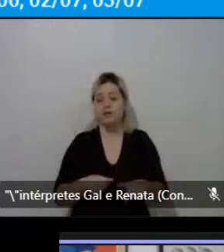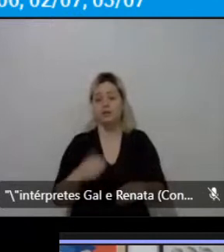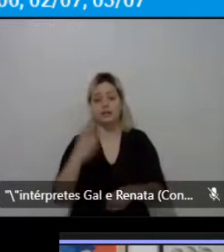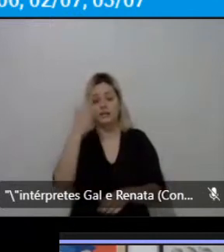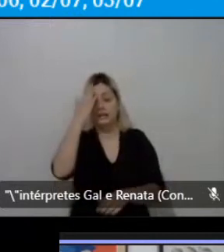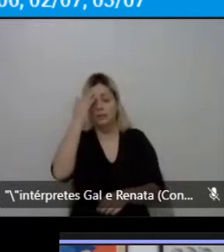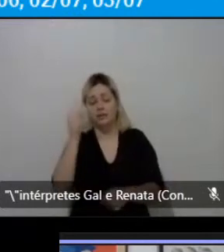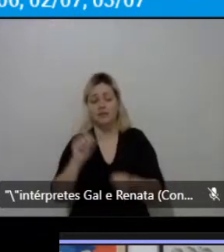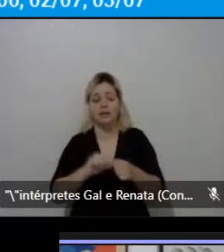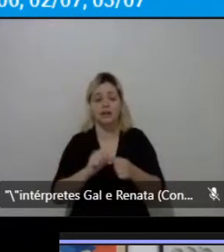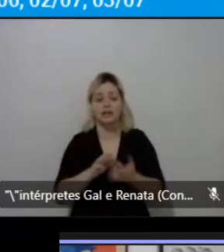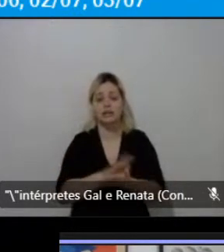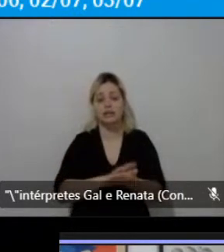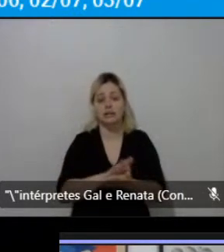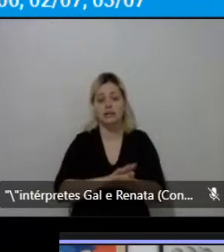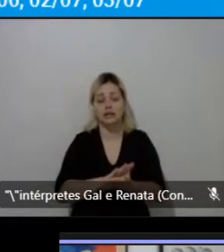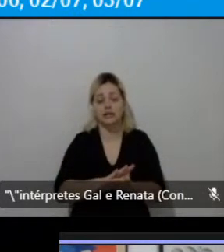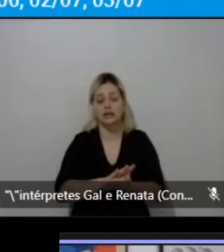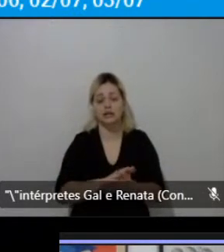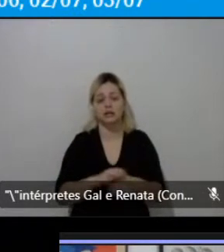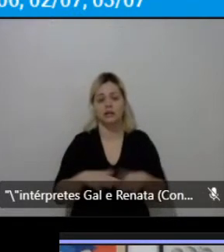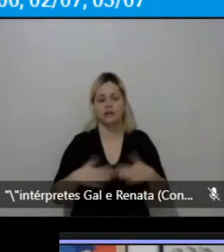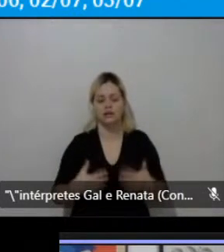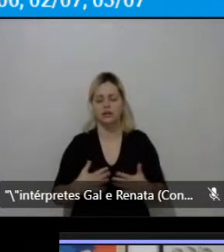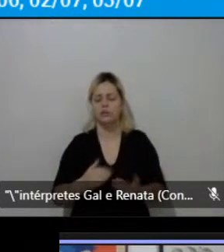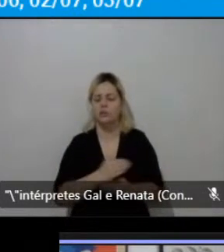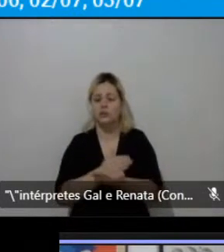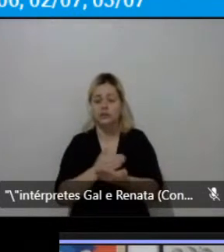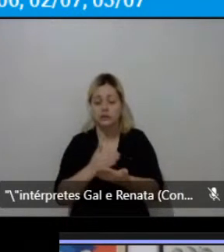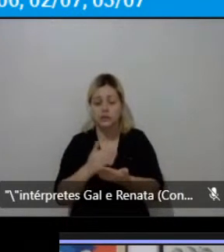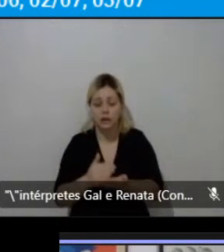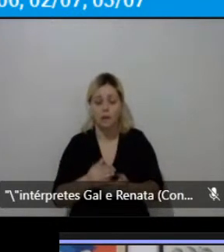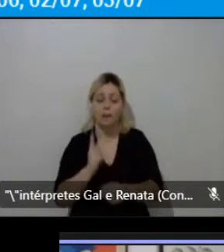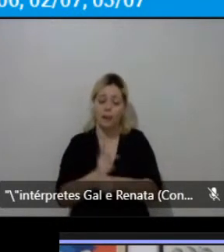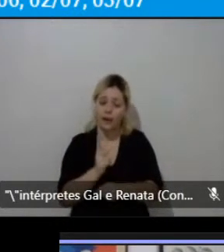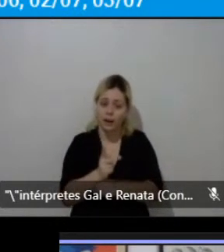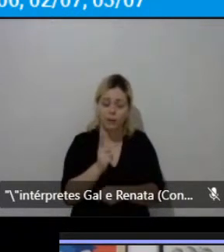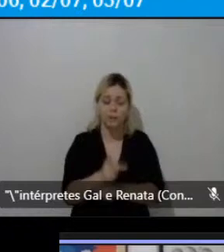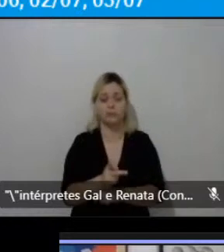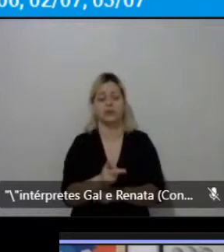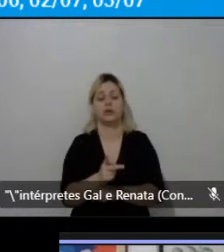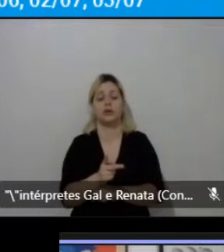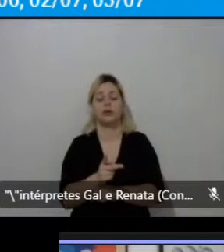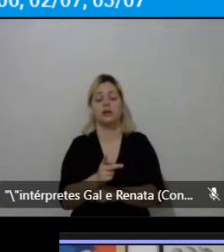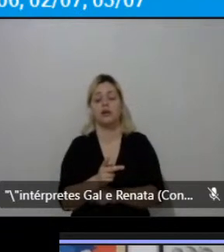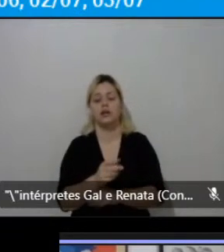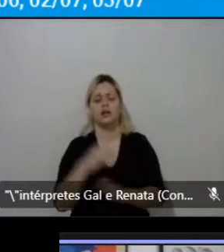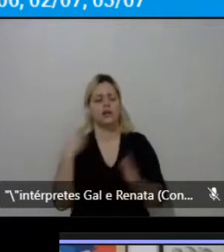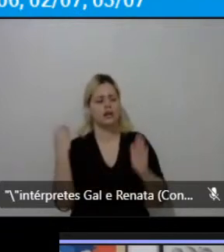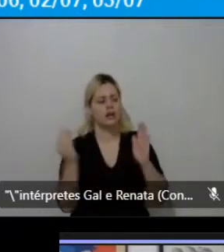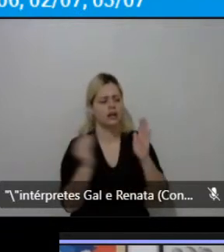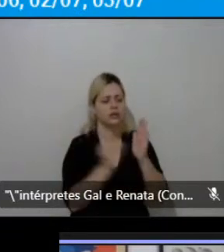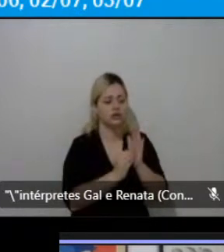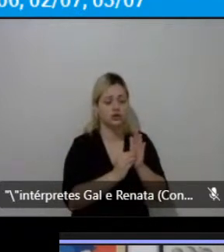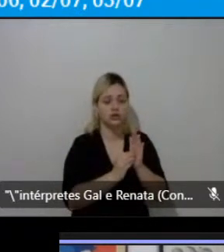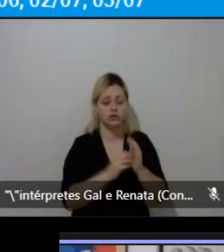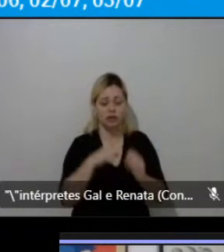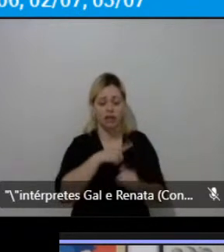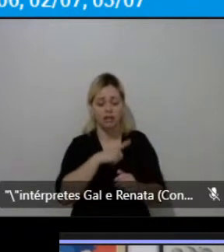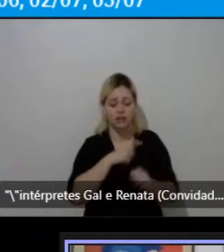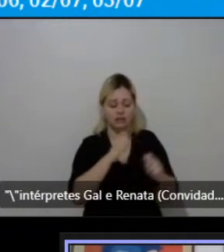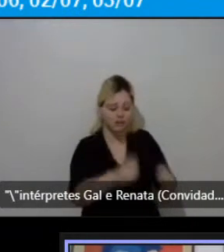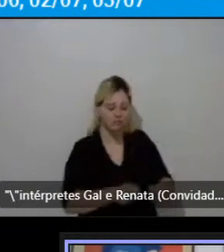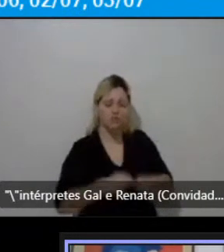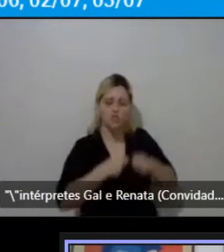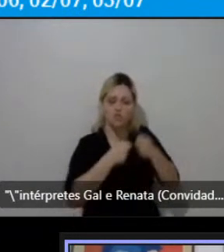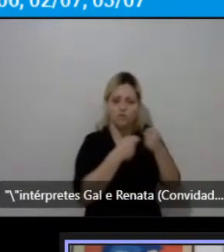Mas eu sempre vejo isso, né? A gente, os processos que são mais atingidos é porque tem uma força,